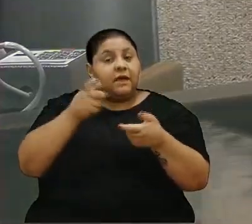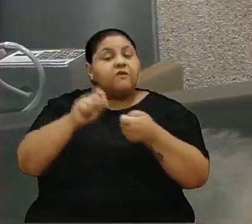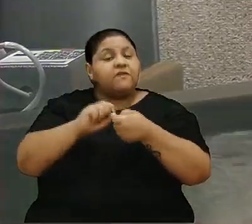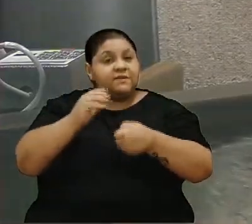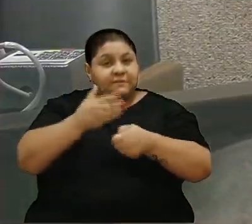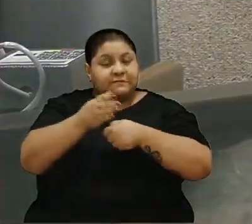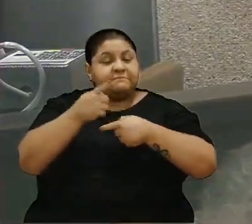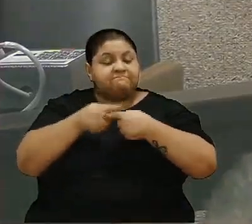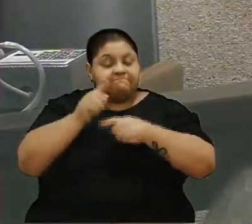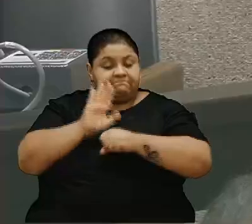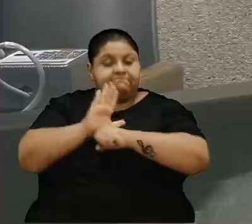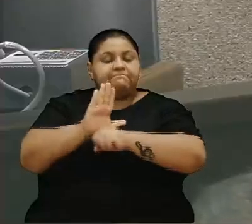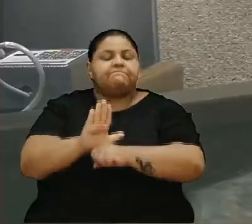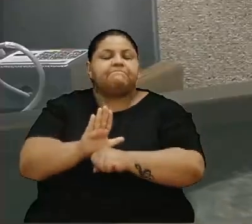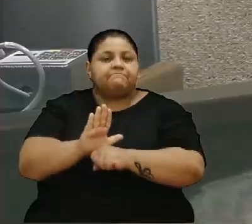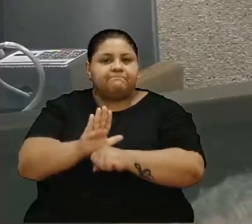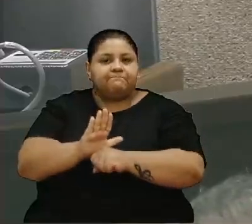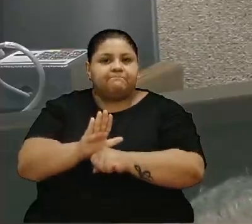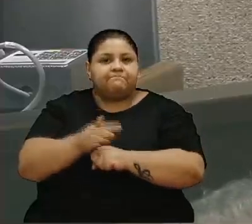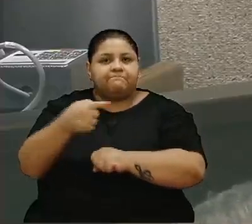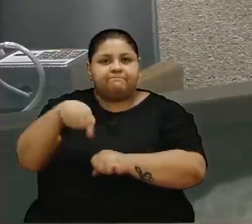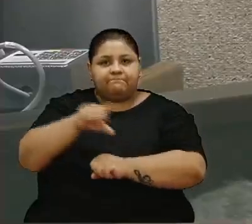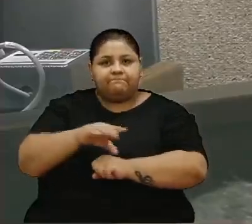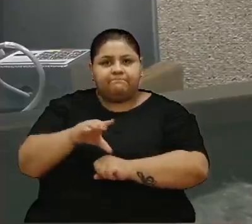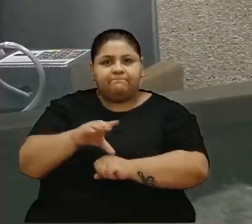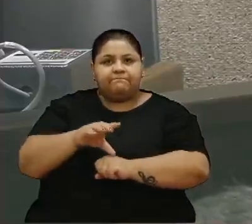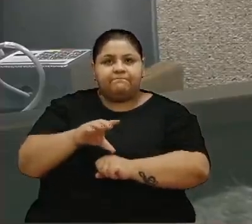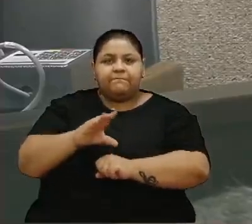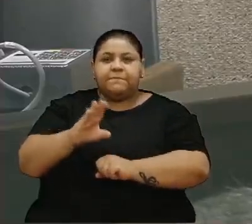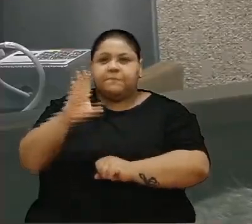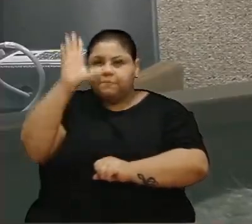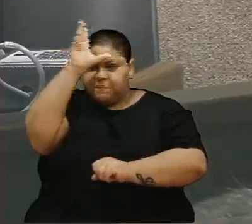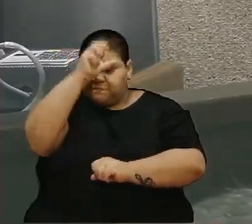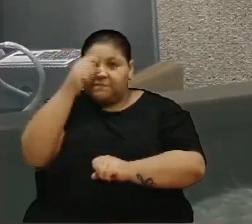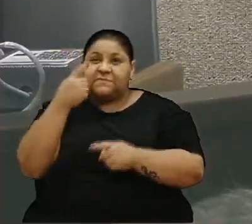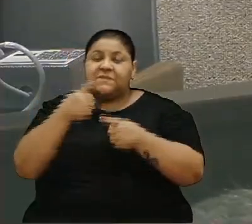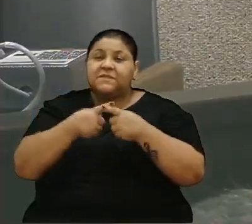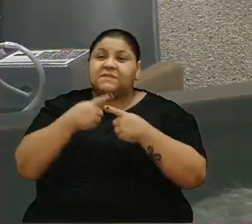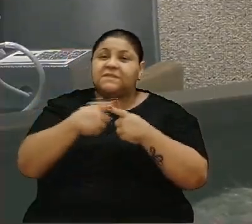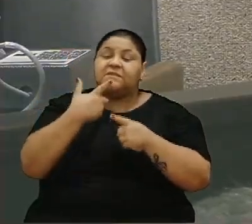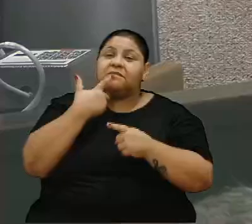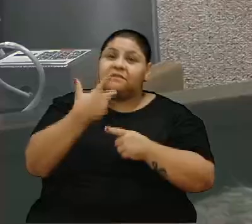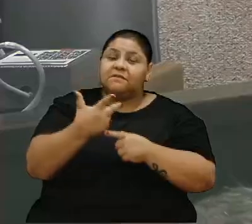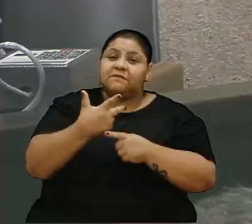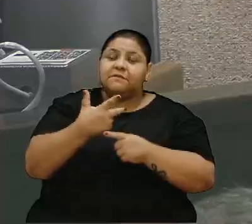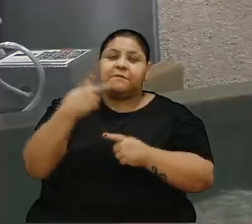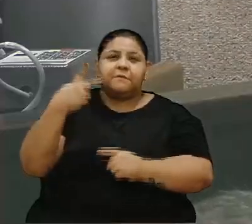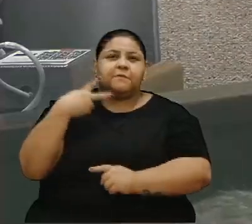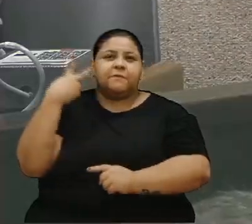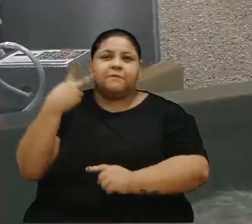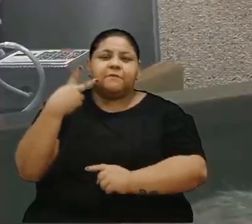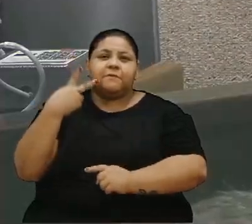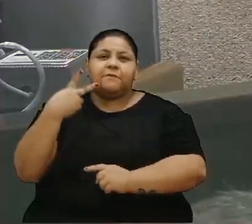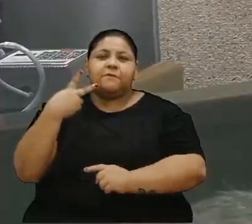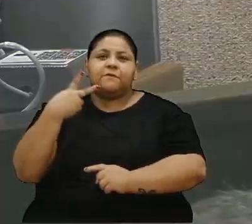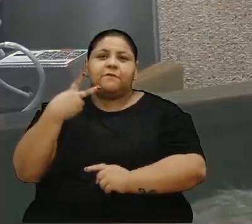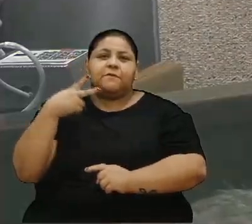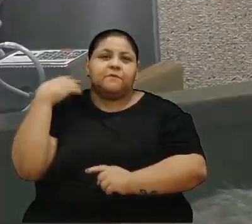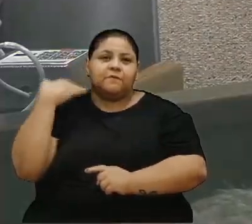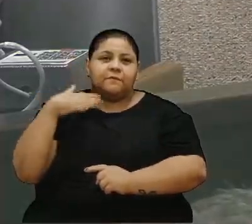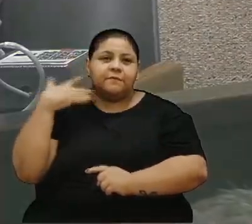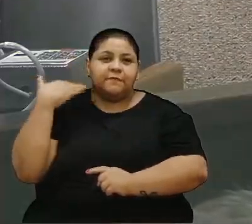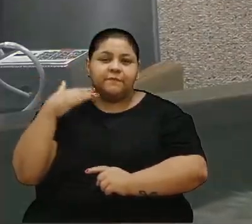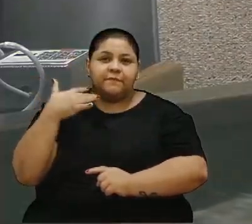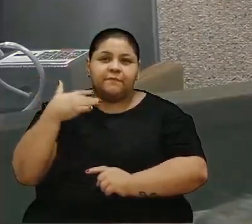para auxiliar com os nossos conhecimentos. E também falar uma situação que a vereadora Andressa Marques trouxe, que é